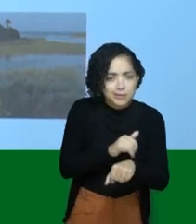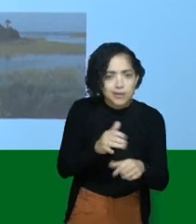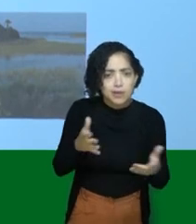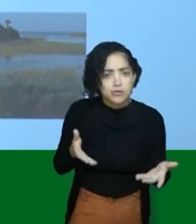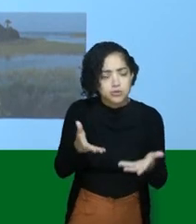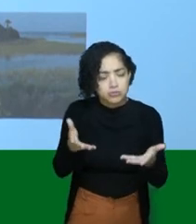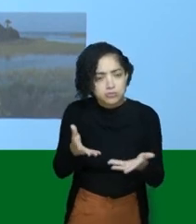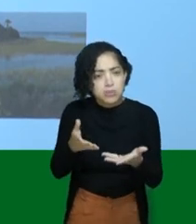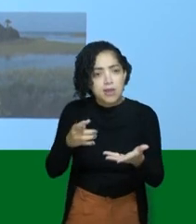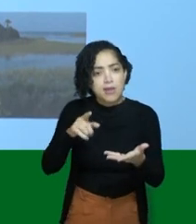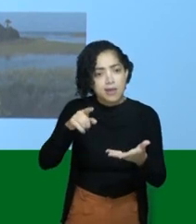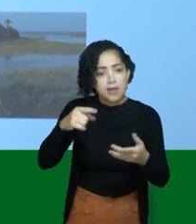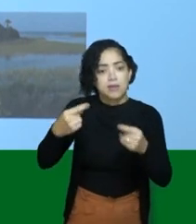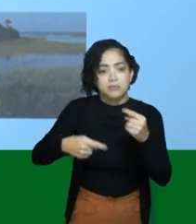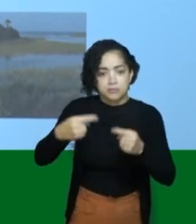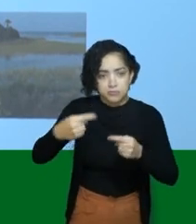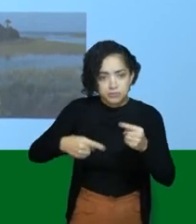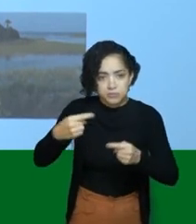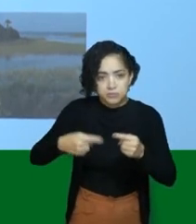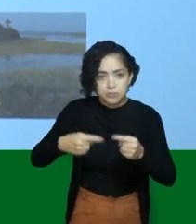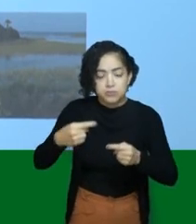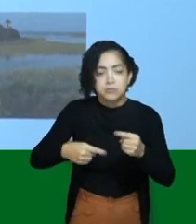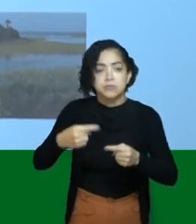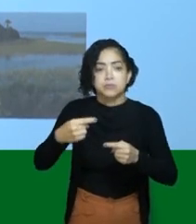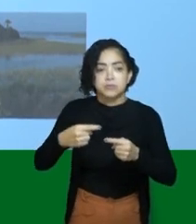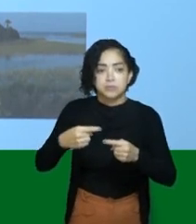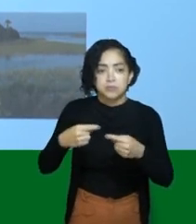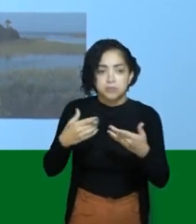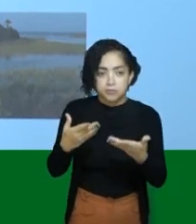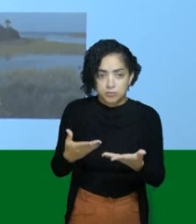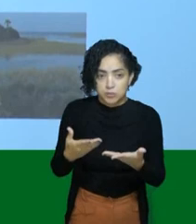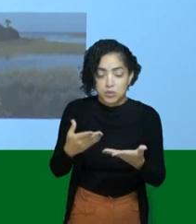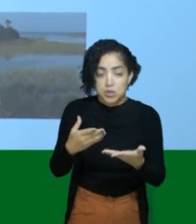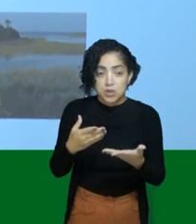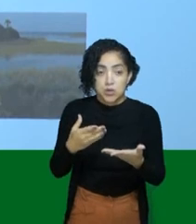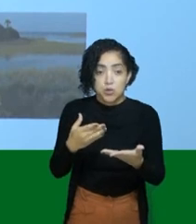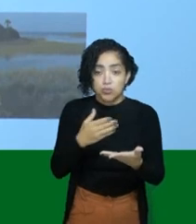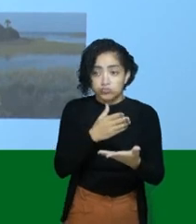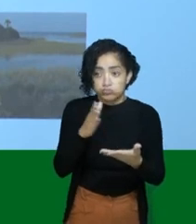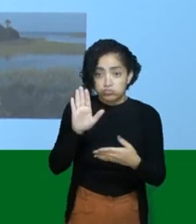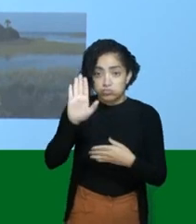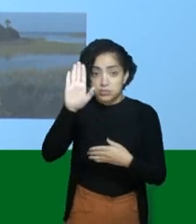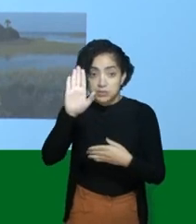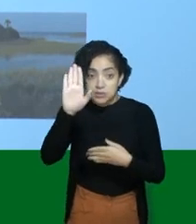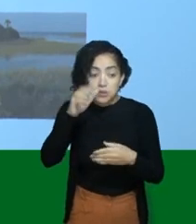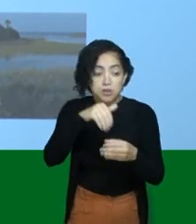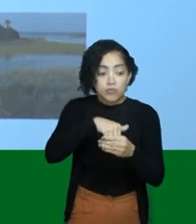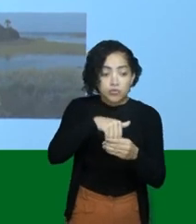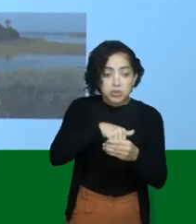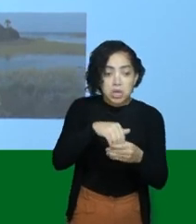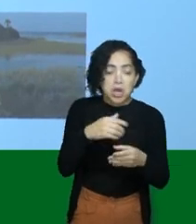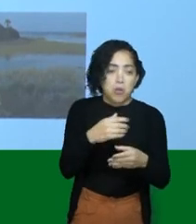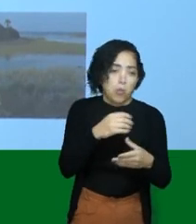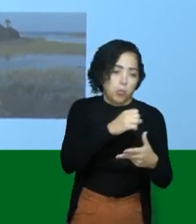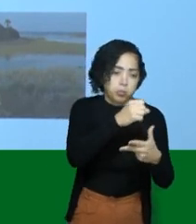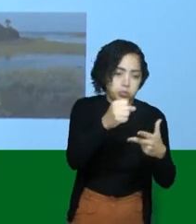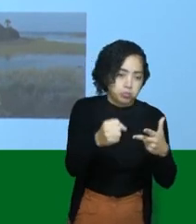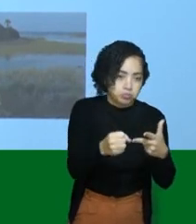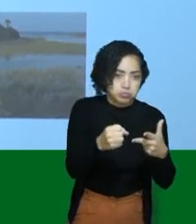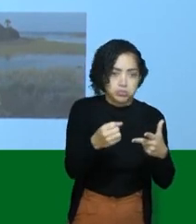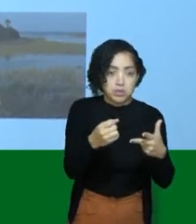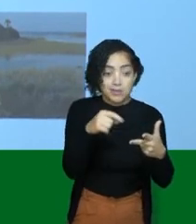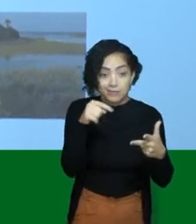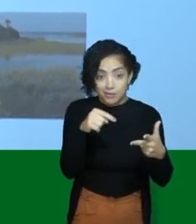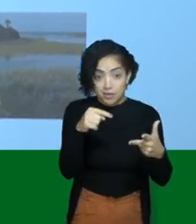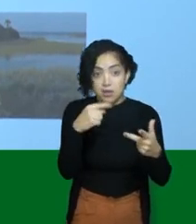para a discussão política e fazer que os candidatos, né, e que a gente vai votar, seja ele do executivo ou legislativo,